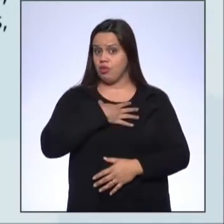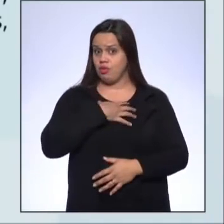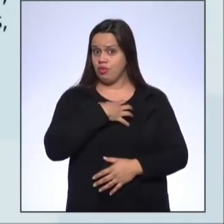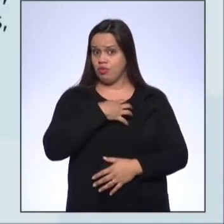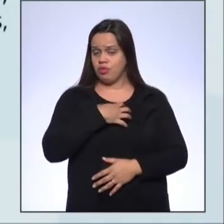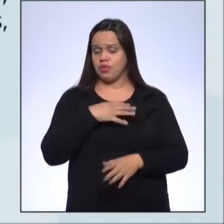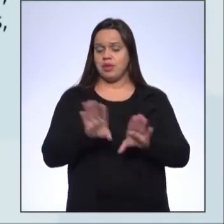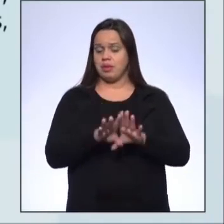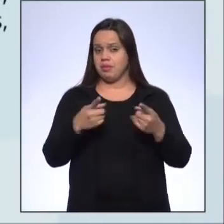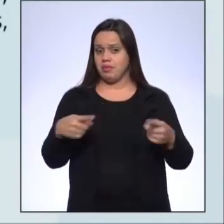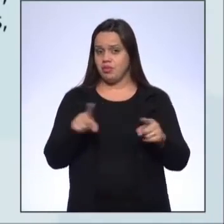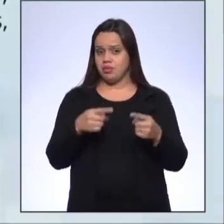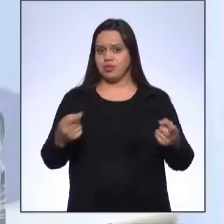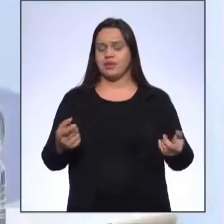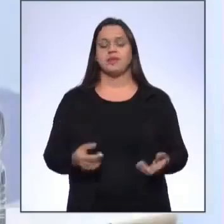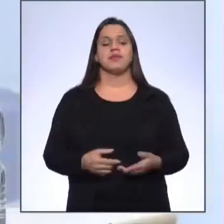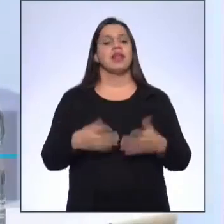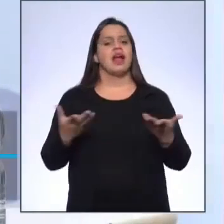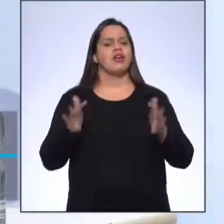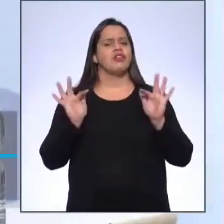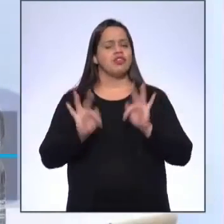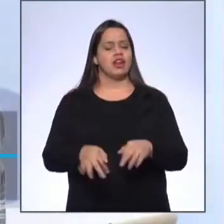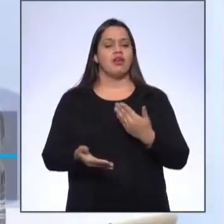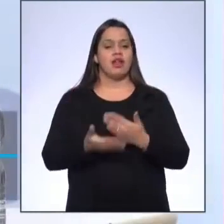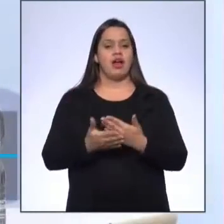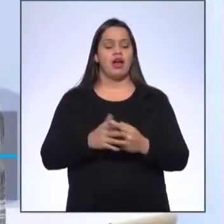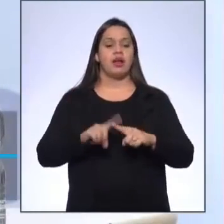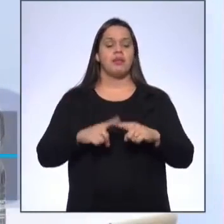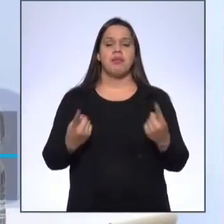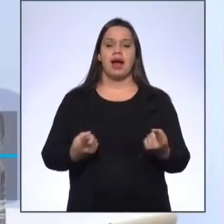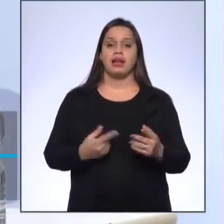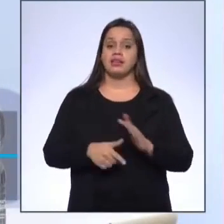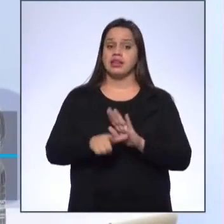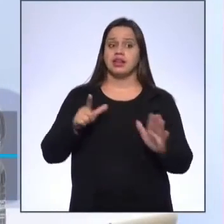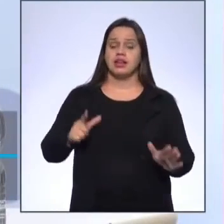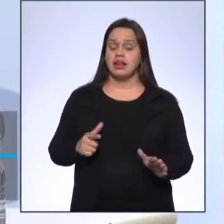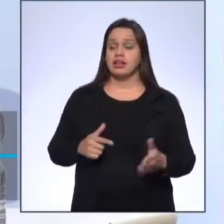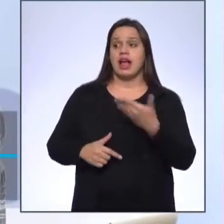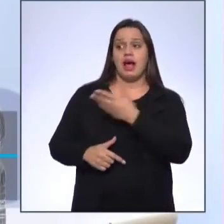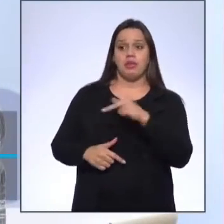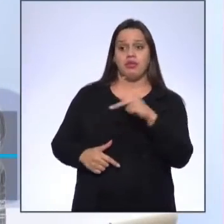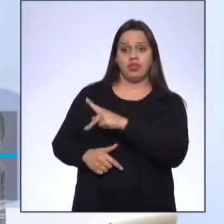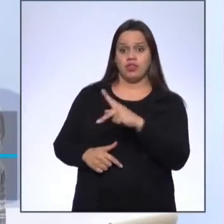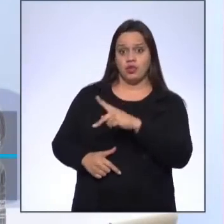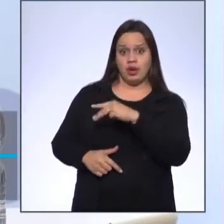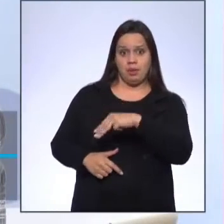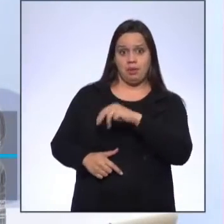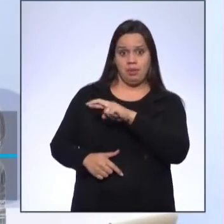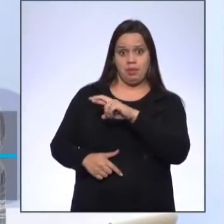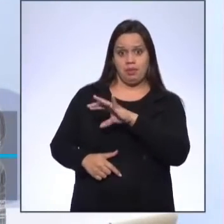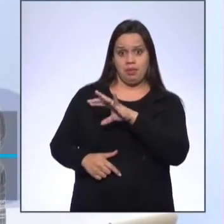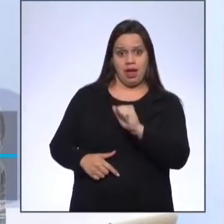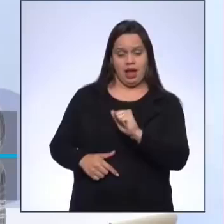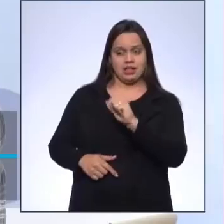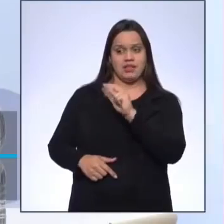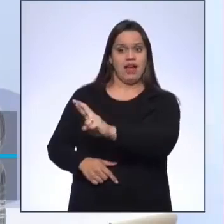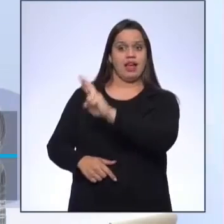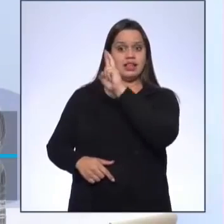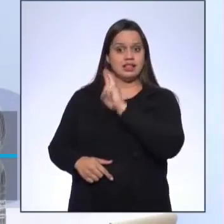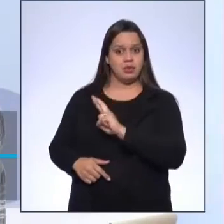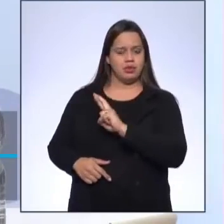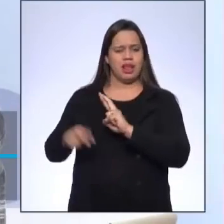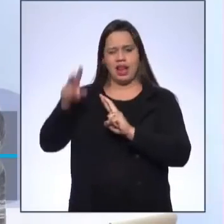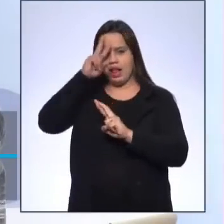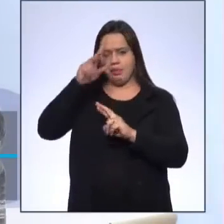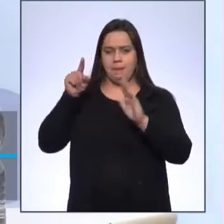estamos no finalzinho da nossa aula, mas antes de encerrar, a professora Márcia vai responder aquela pergunta que eu guardei para jogar agora para o